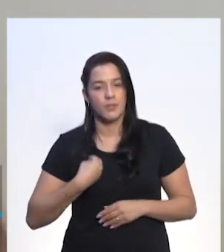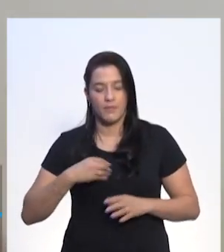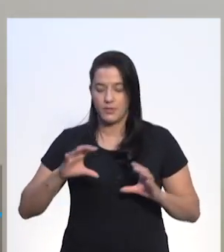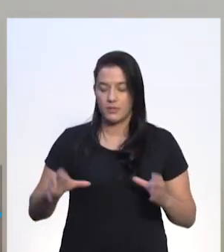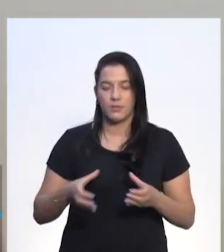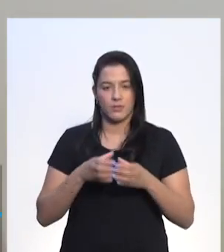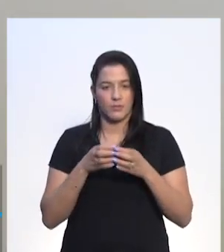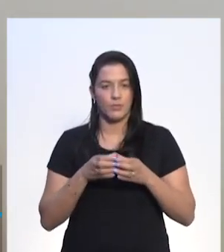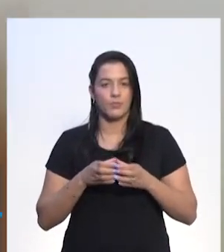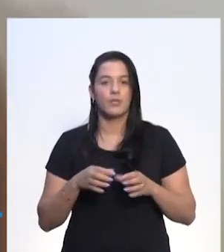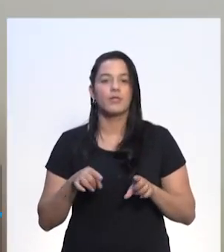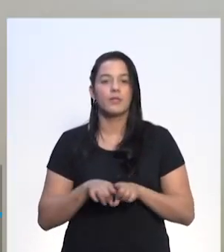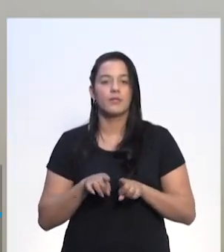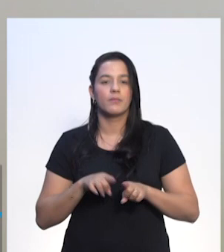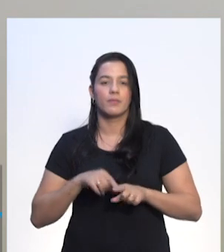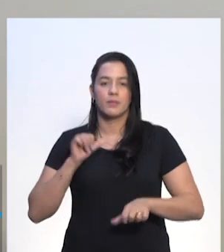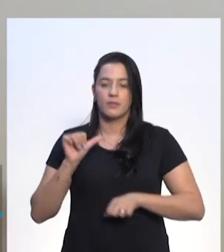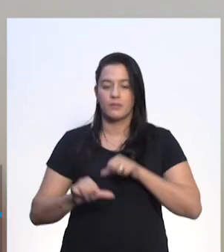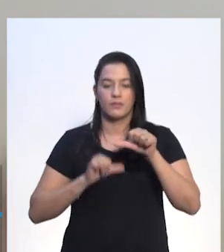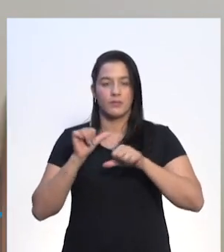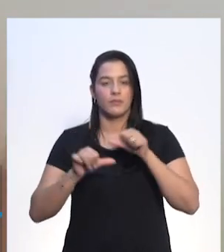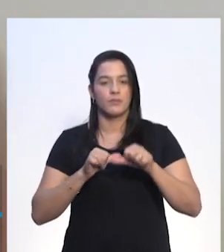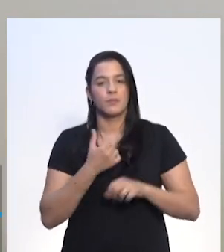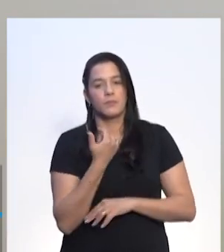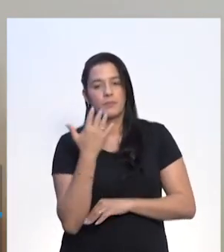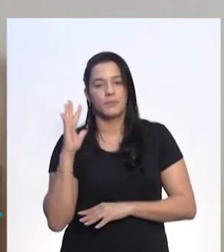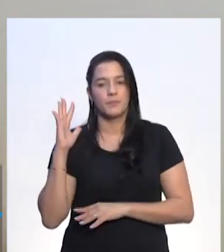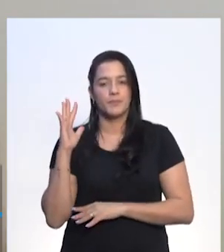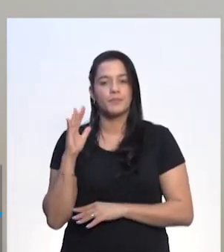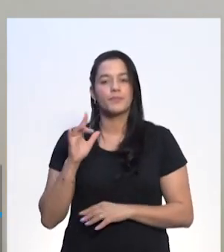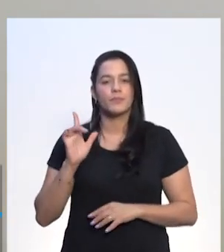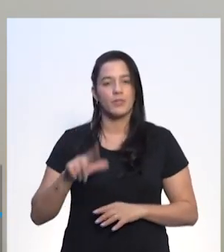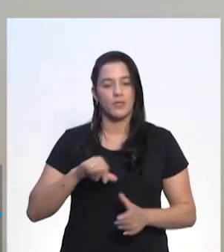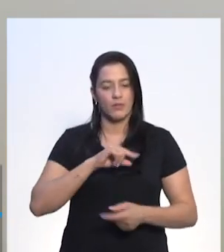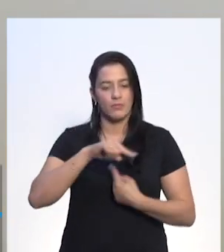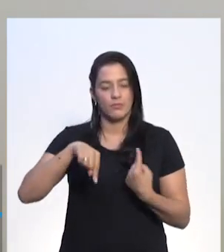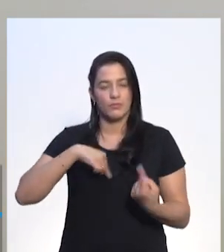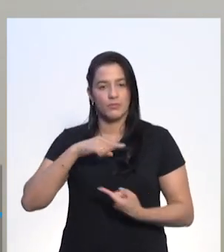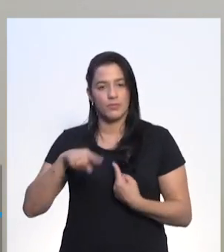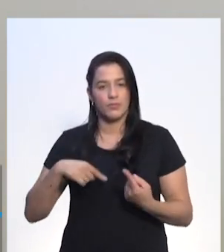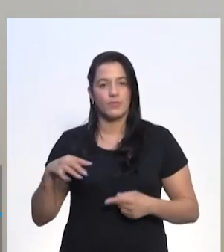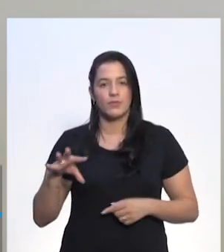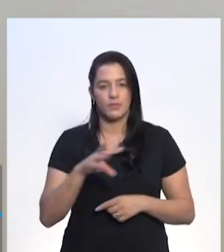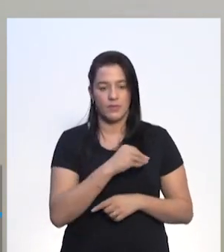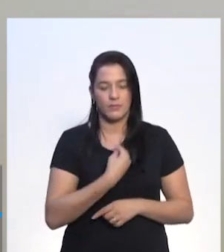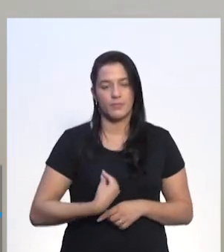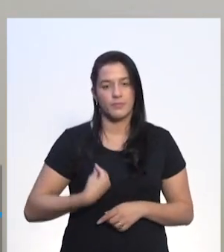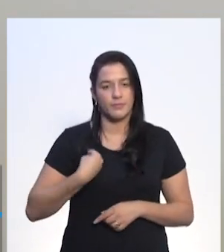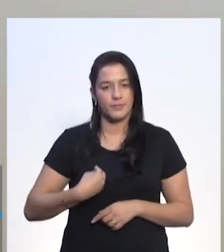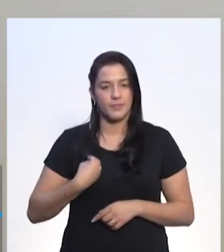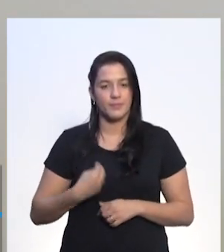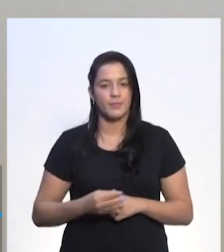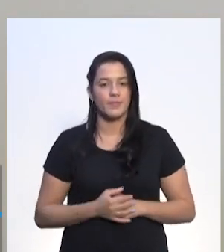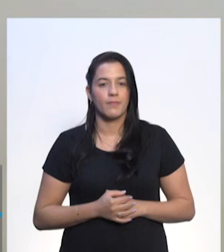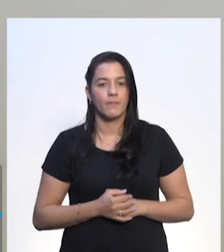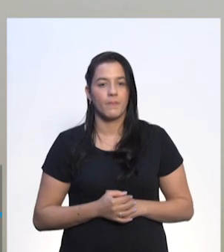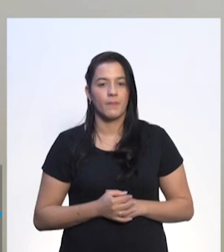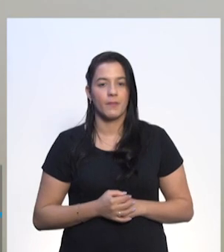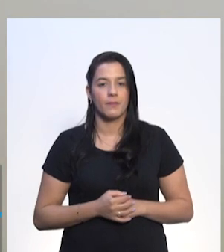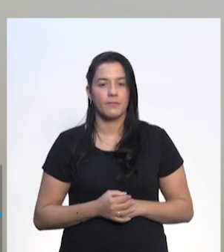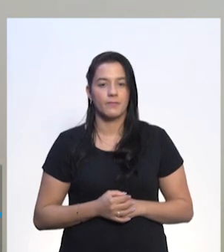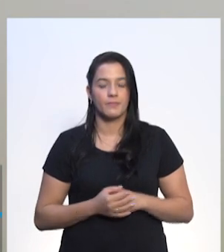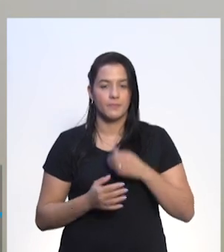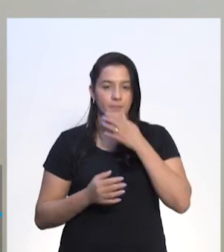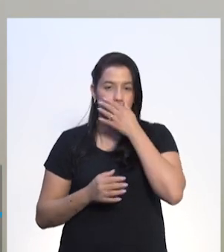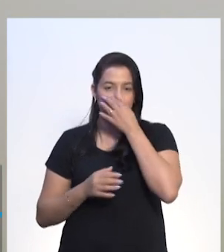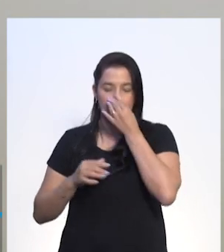grupo e também da transformação da natureza que gera a nossa possibilidade de sobrevivência. Então, Uma